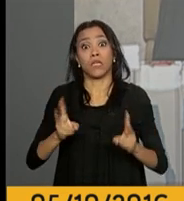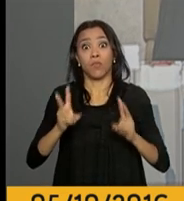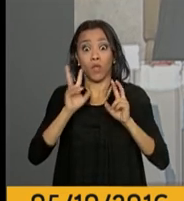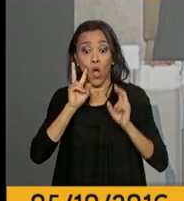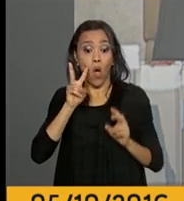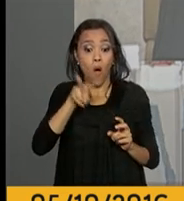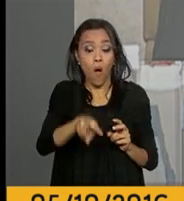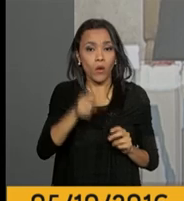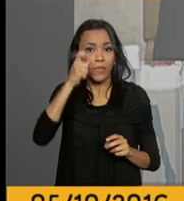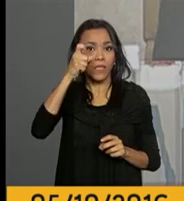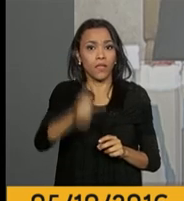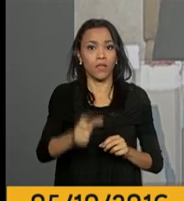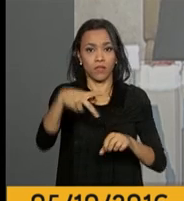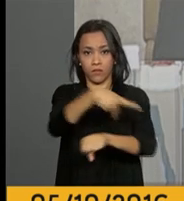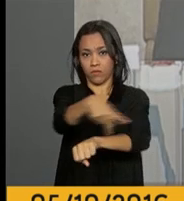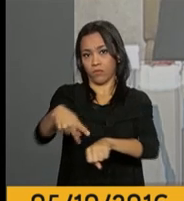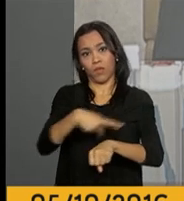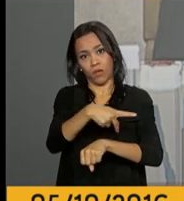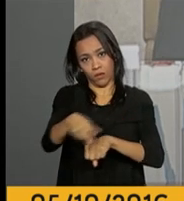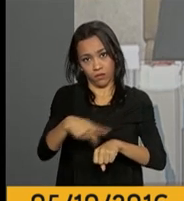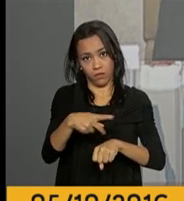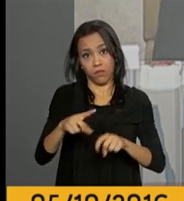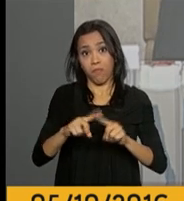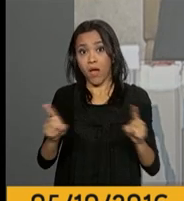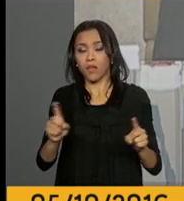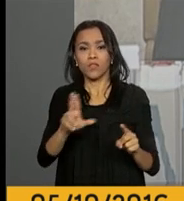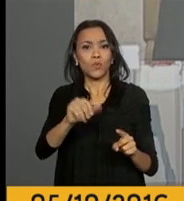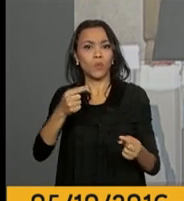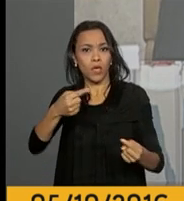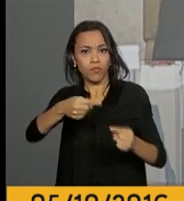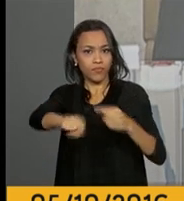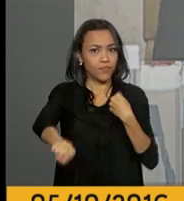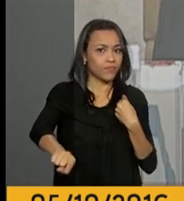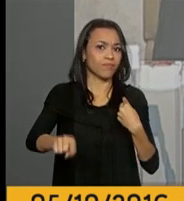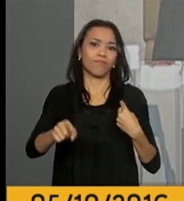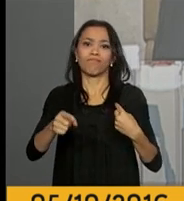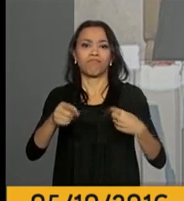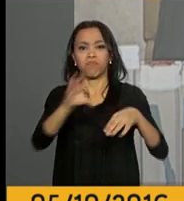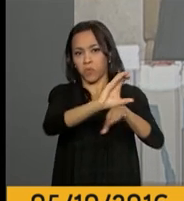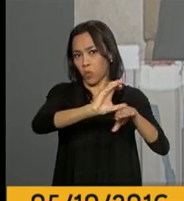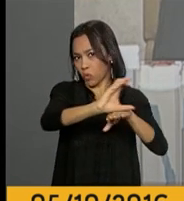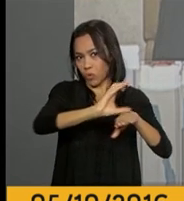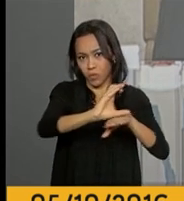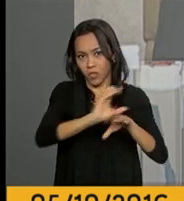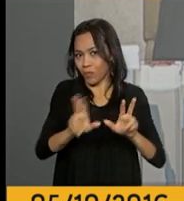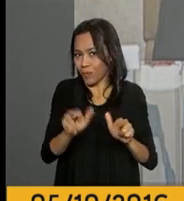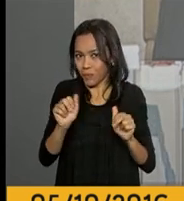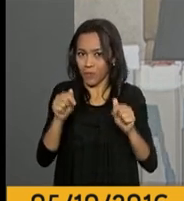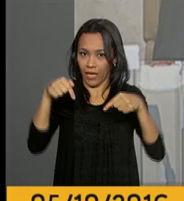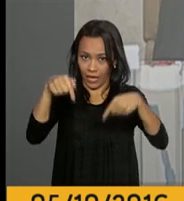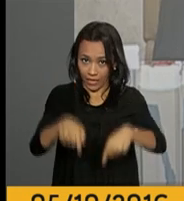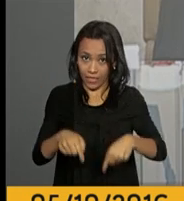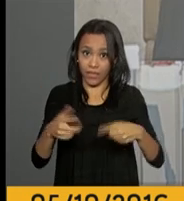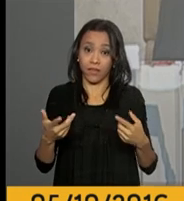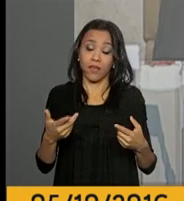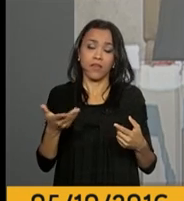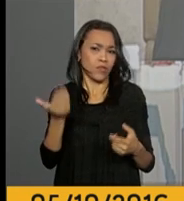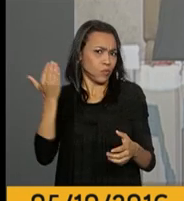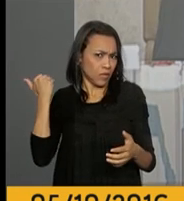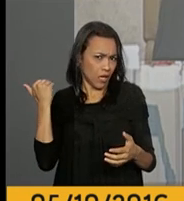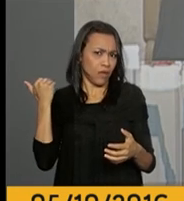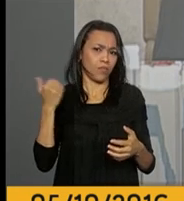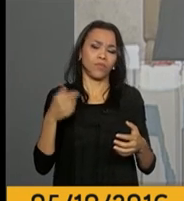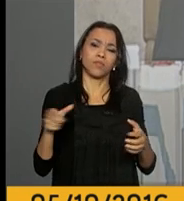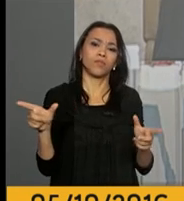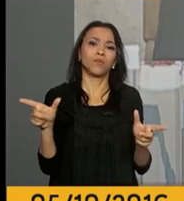país mas jamais o faz em desacordo com o texto constitucional o que o Supremo fez de uns tempos a